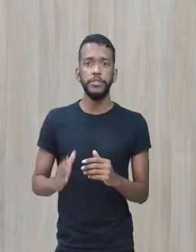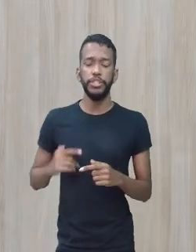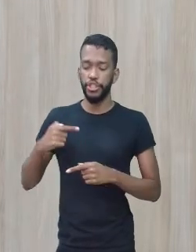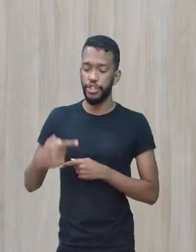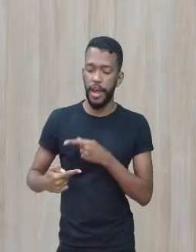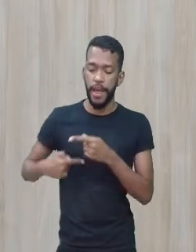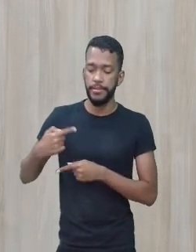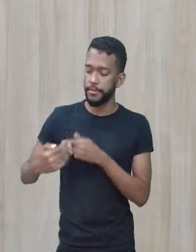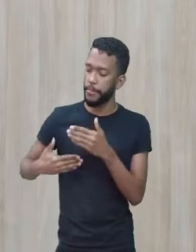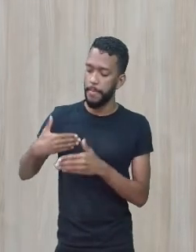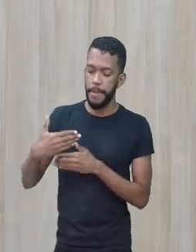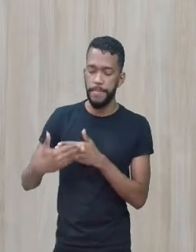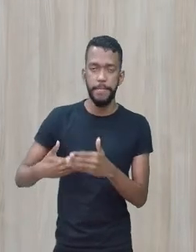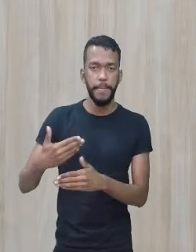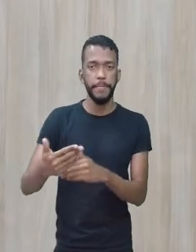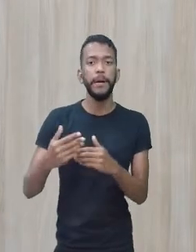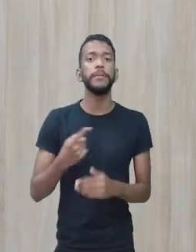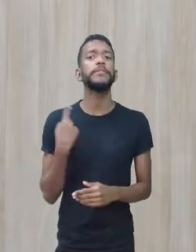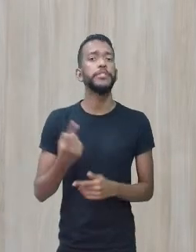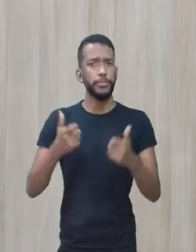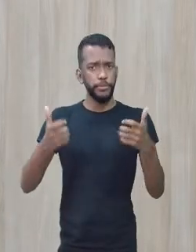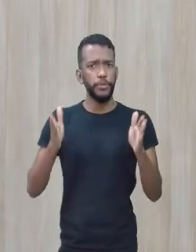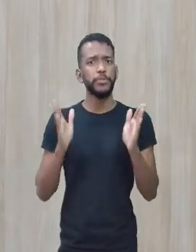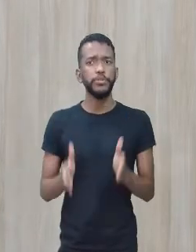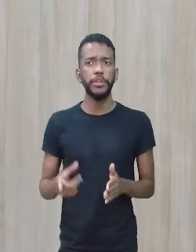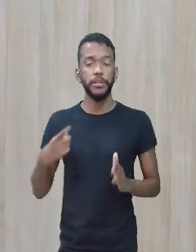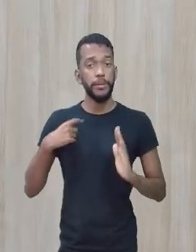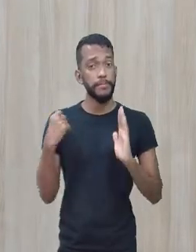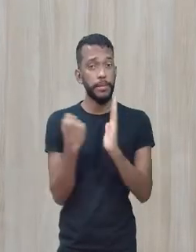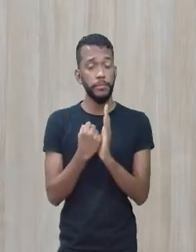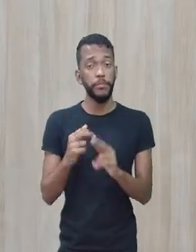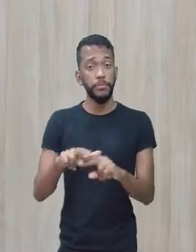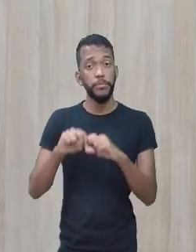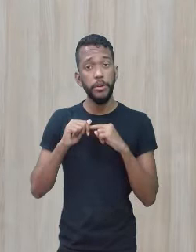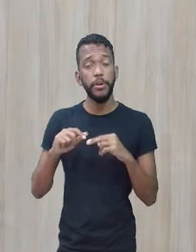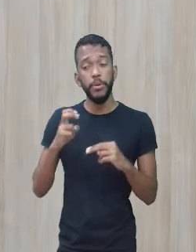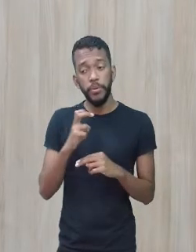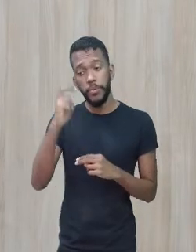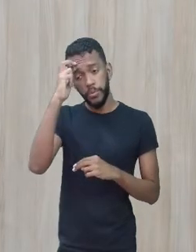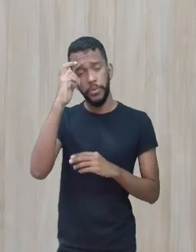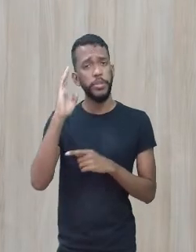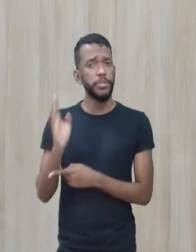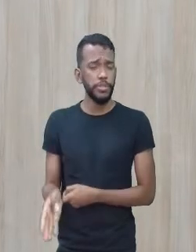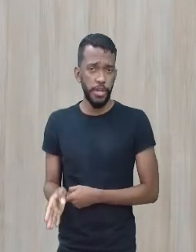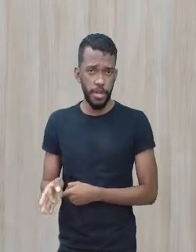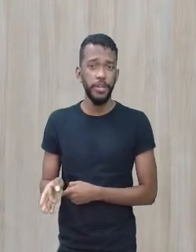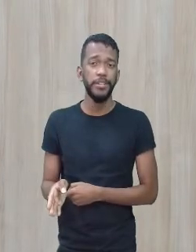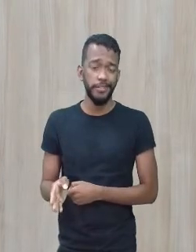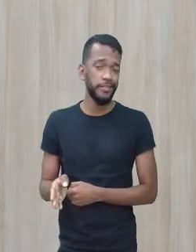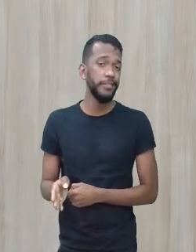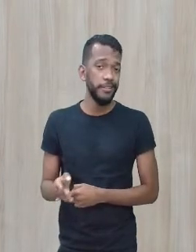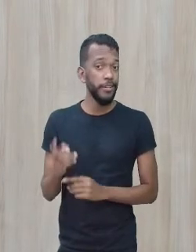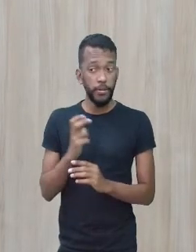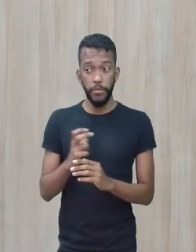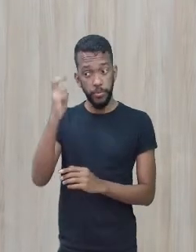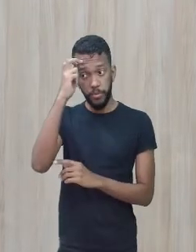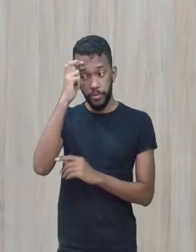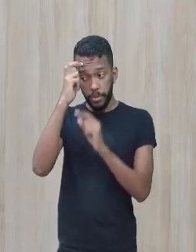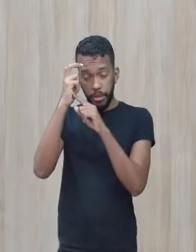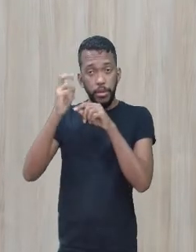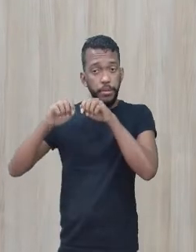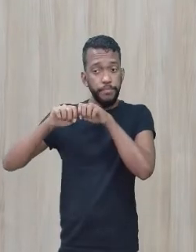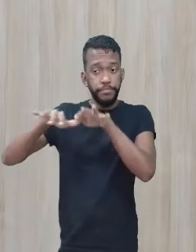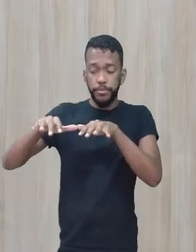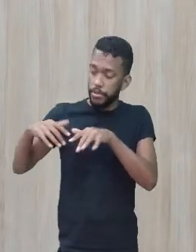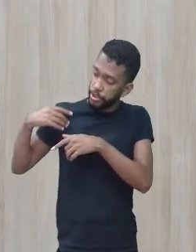a geração. Como nós falamos, né, o patrimônio, ele lida também com a questão da cultura. Então, nesse sentido, a cultura, ela é transmitida